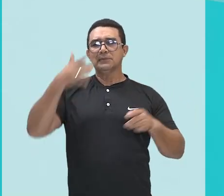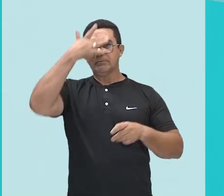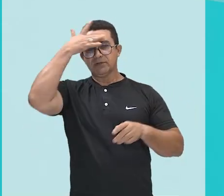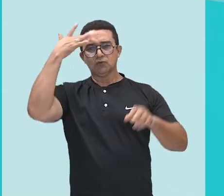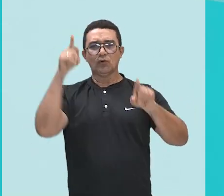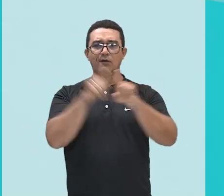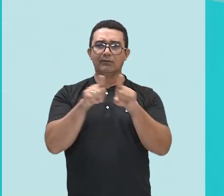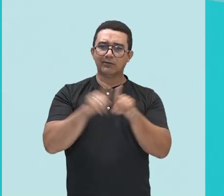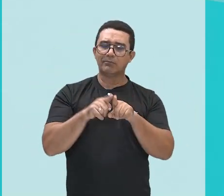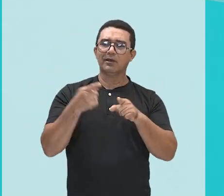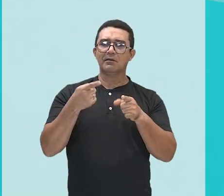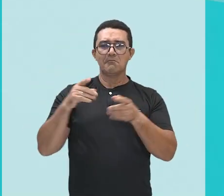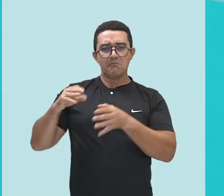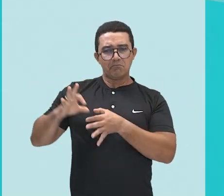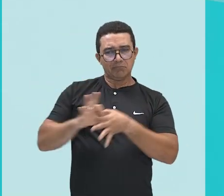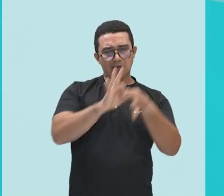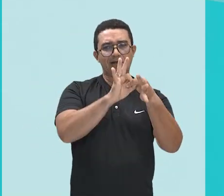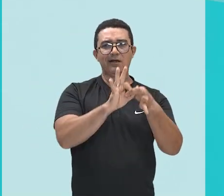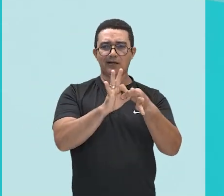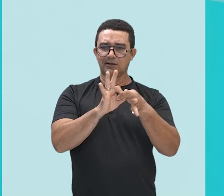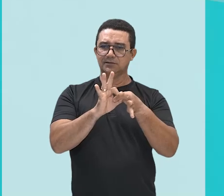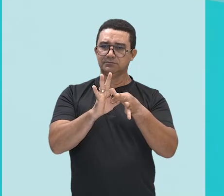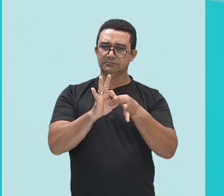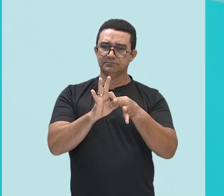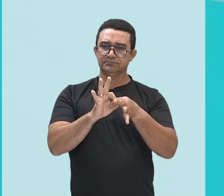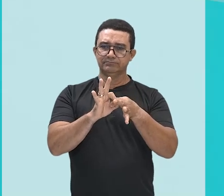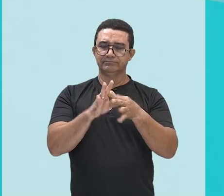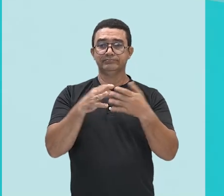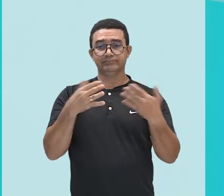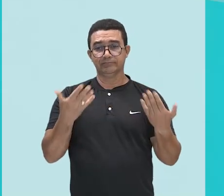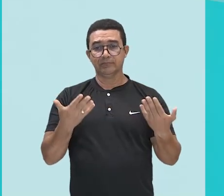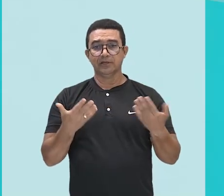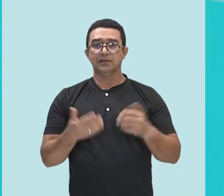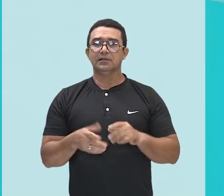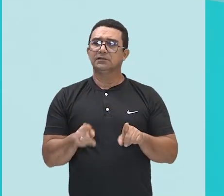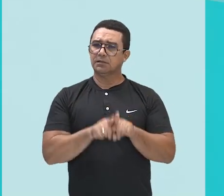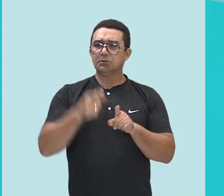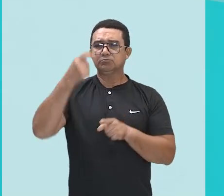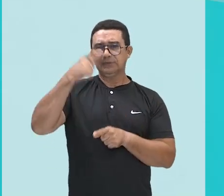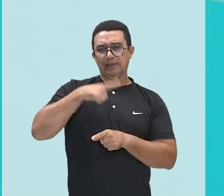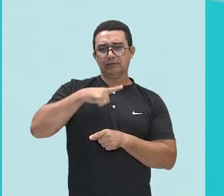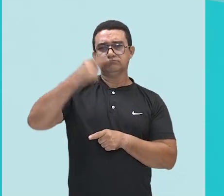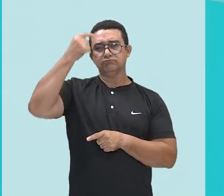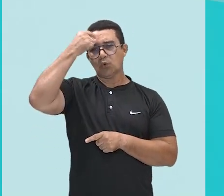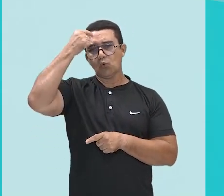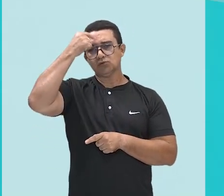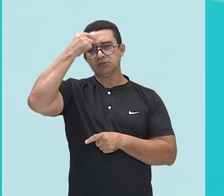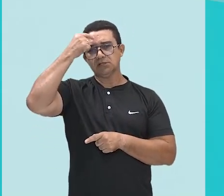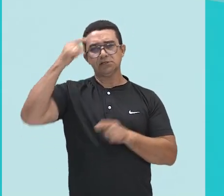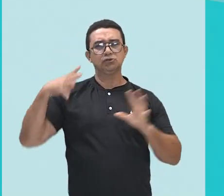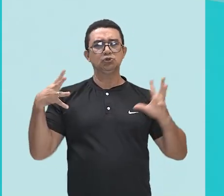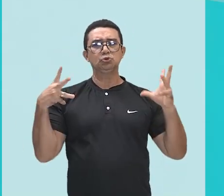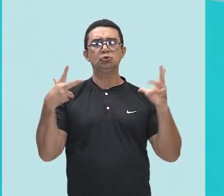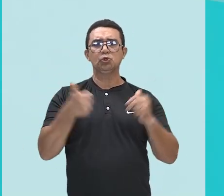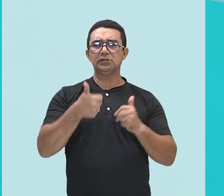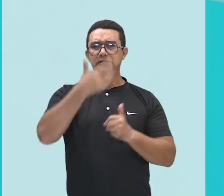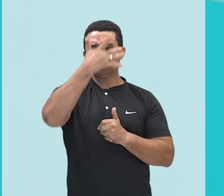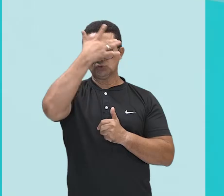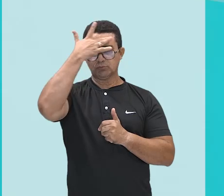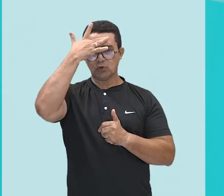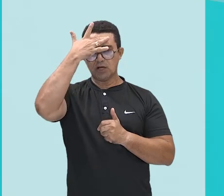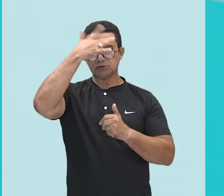mentalmente, mais integralizadas, né? E também conscientes de tudo ao seu